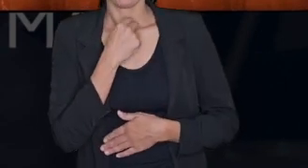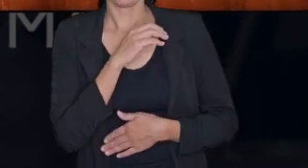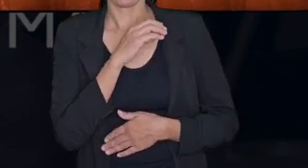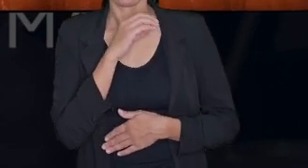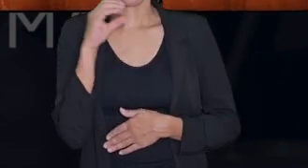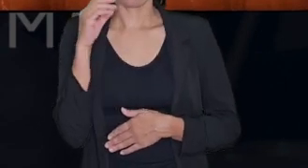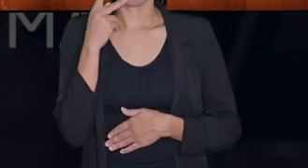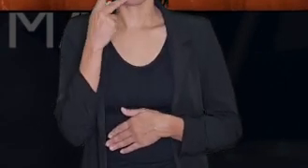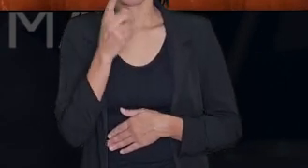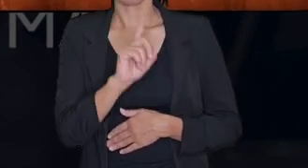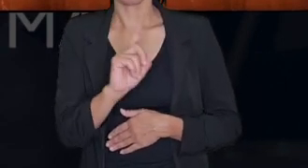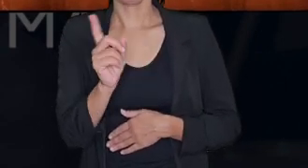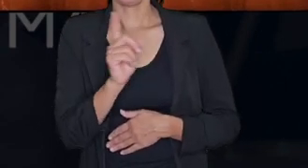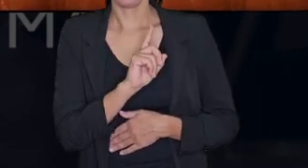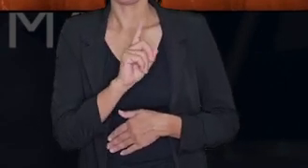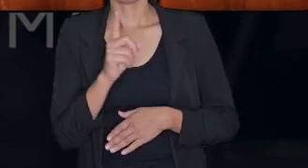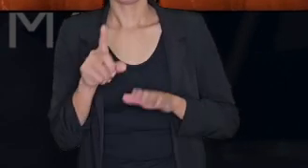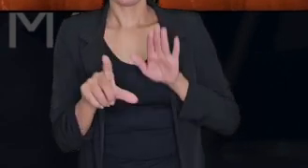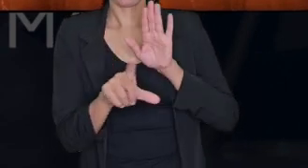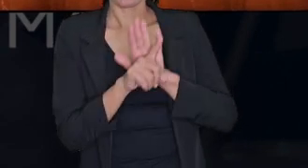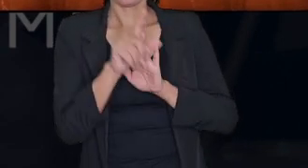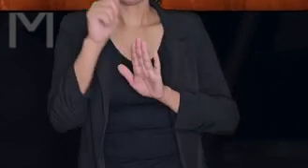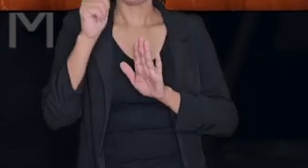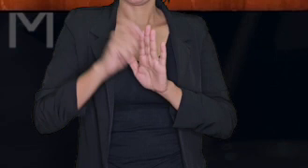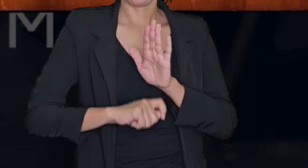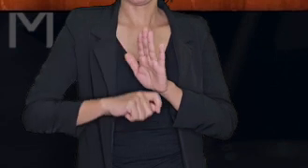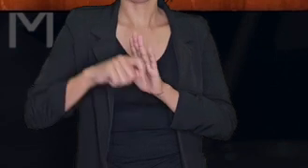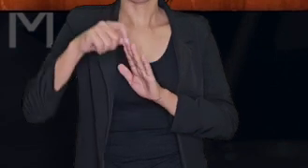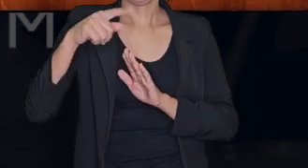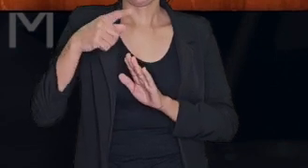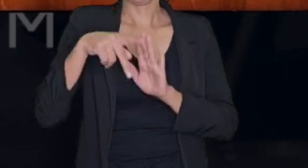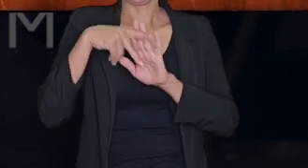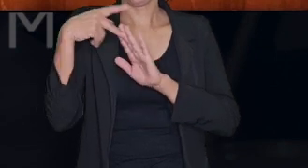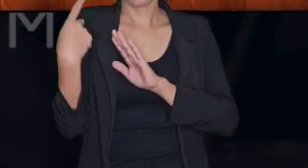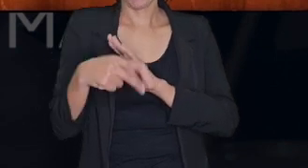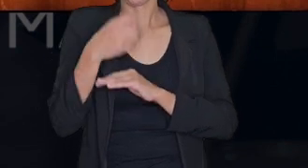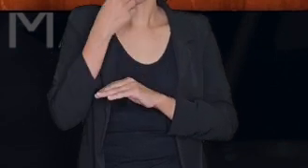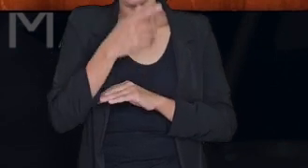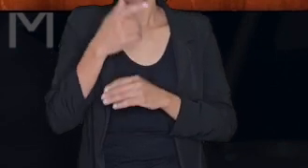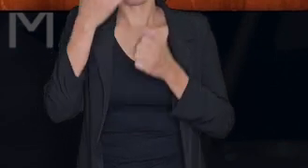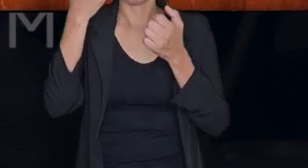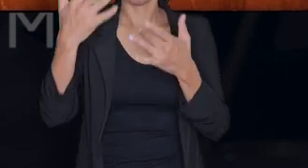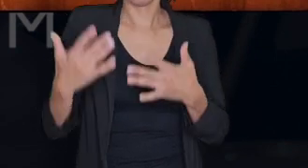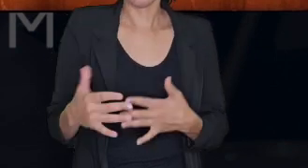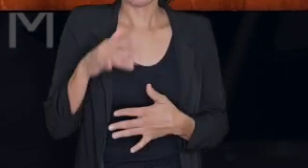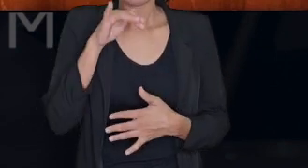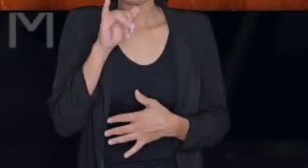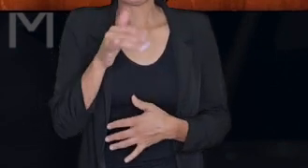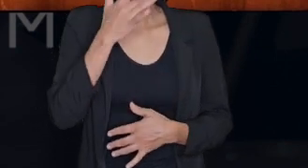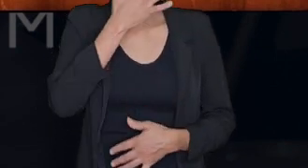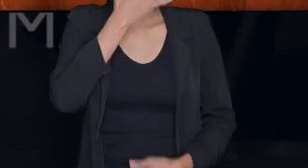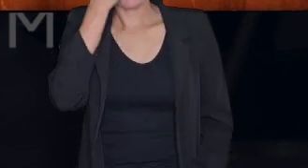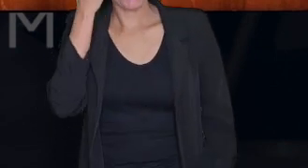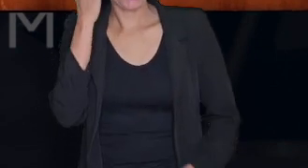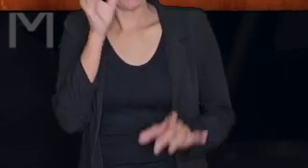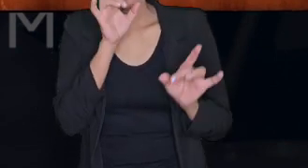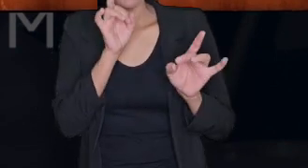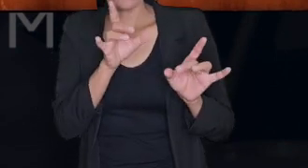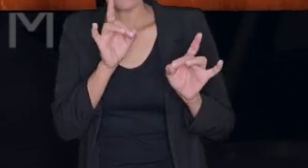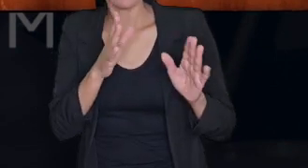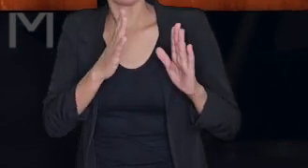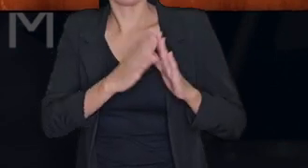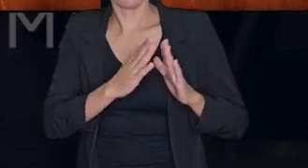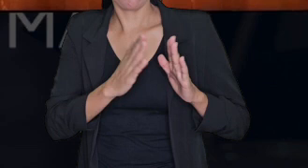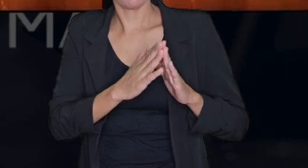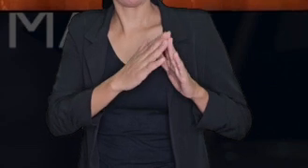inventariante, quando for fazer declaração final de espólio, não pode negligenciar com a excelente lei tributária, que é a MP do bem, que vem falando